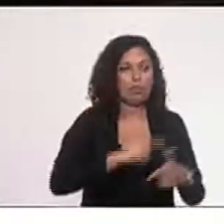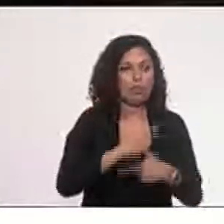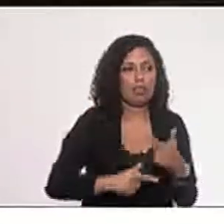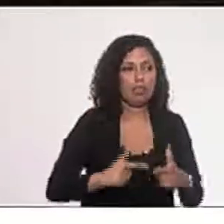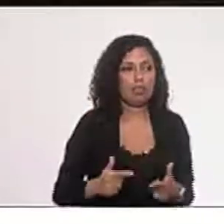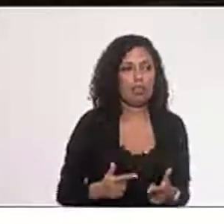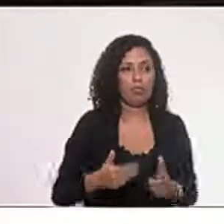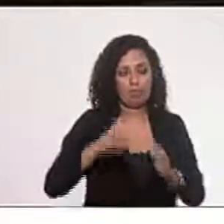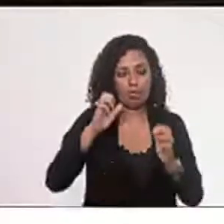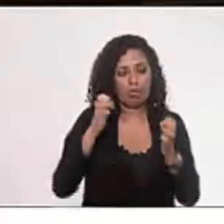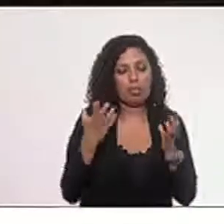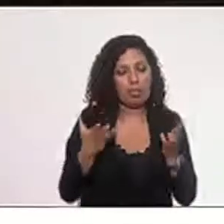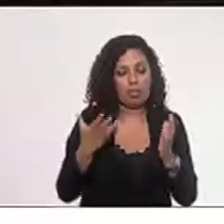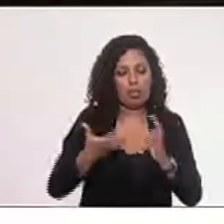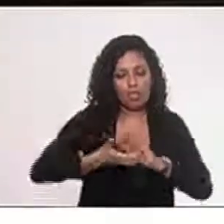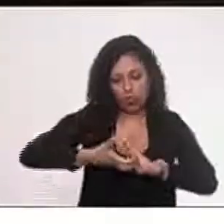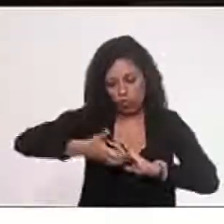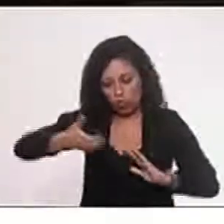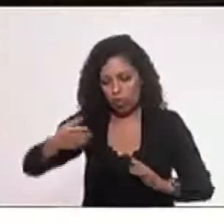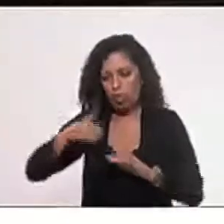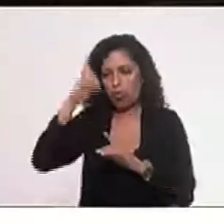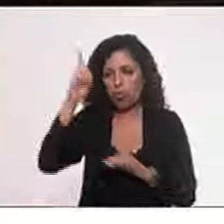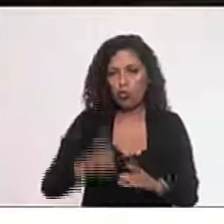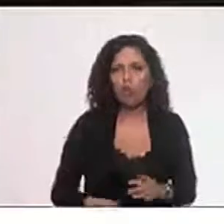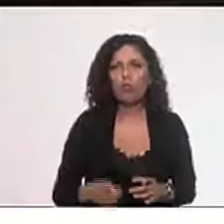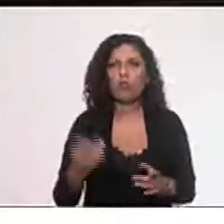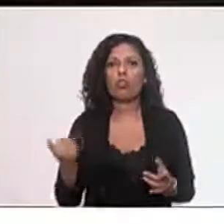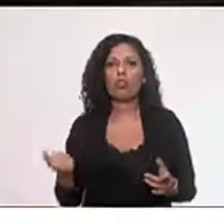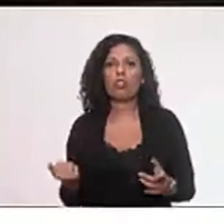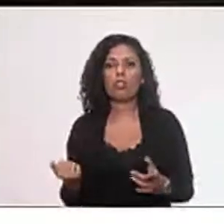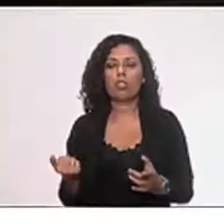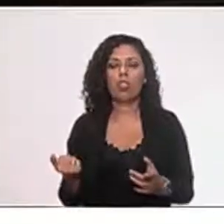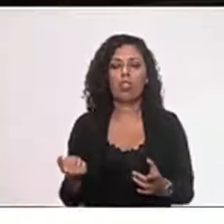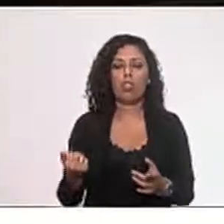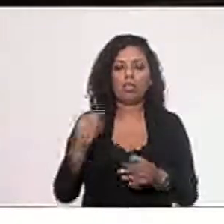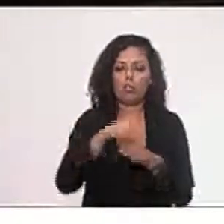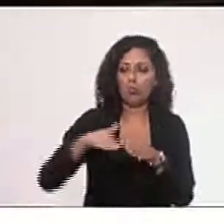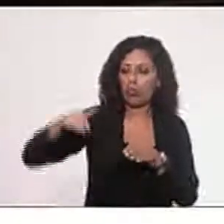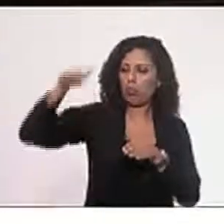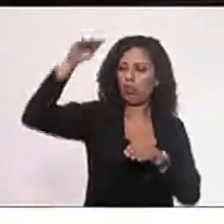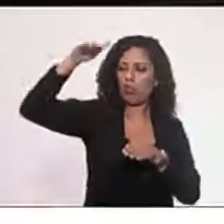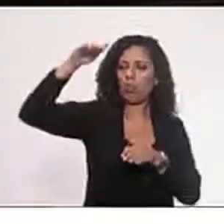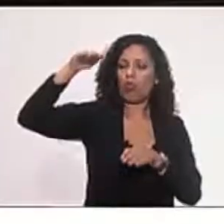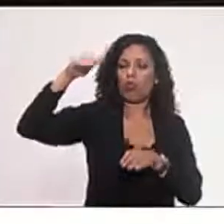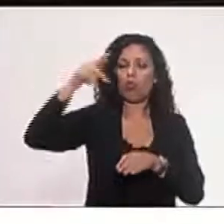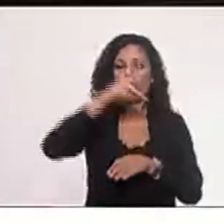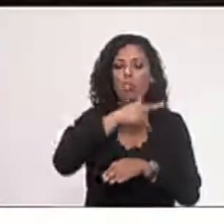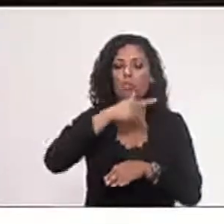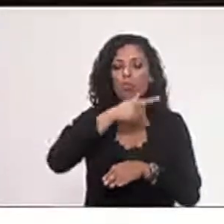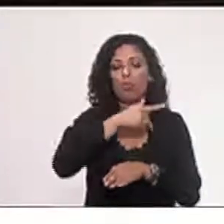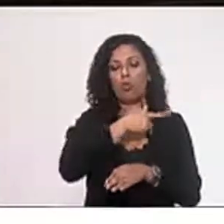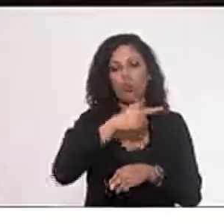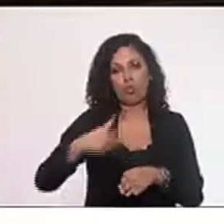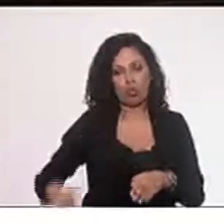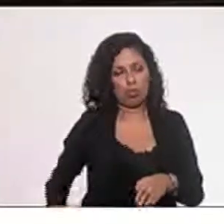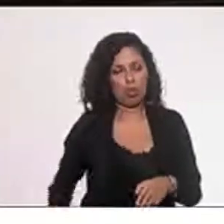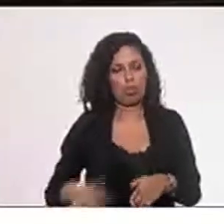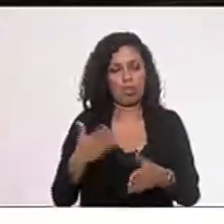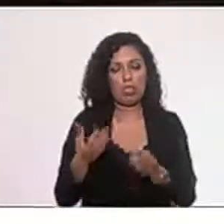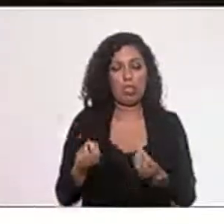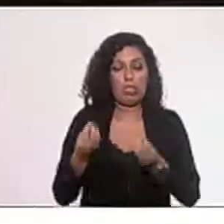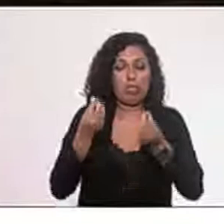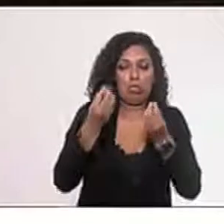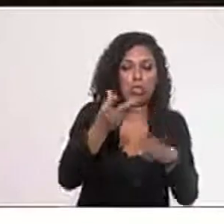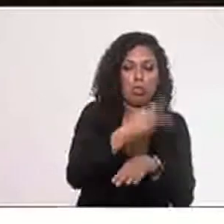abrir mão da soberania nacional seja entregando as nossas principais riquezas estratégicas para o controle do capital internacional seja